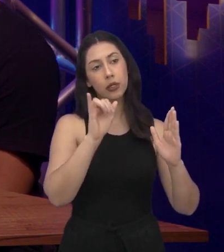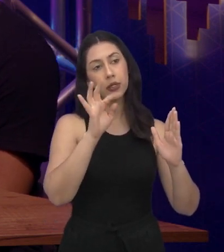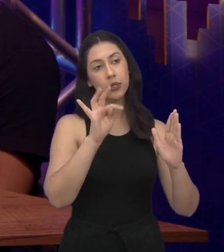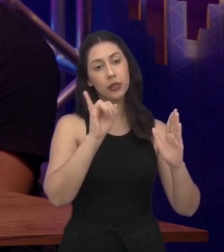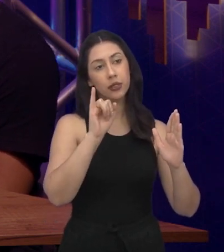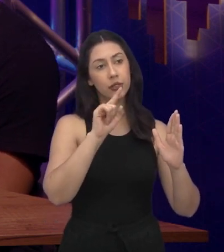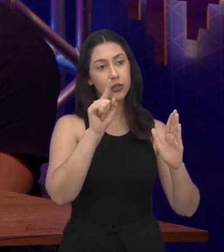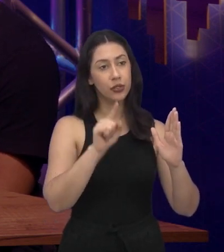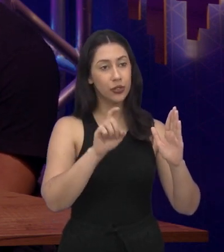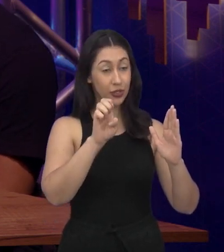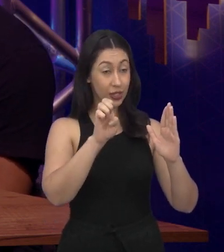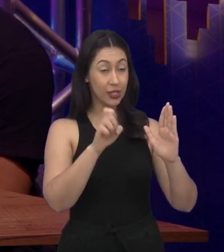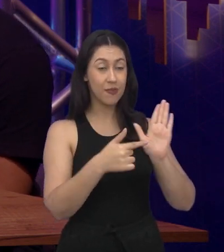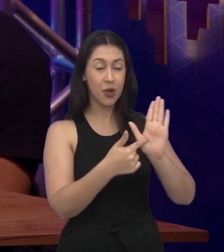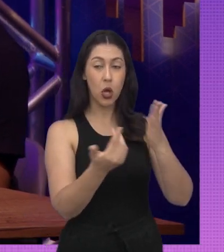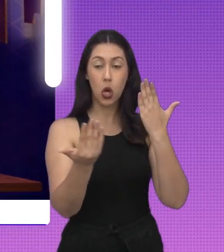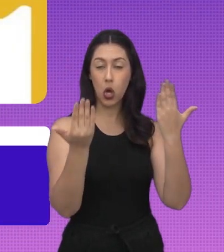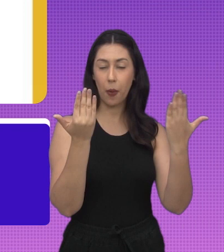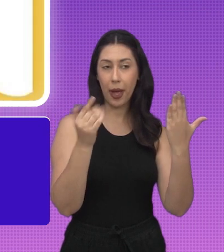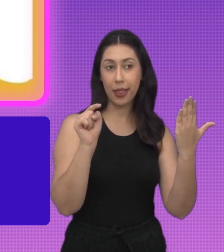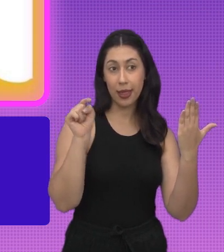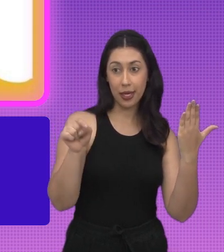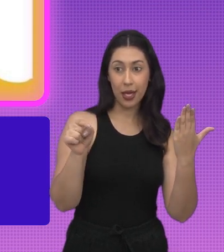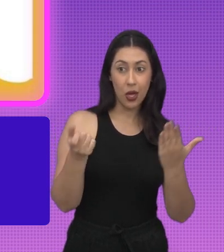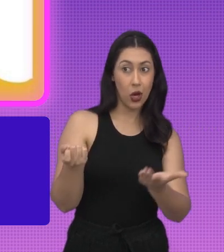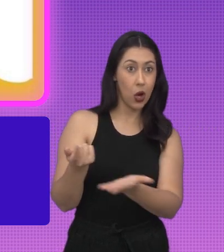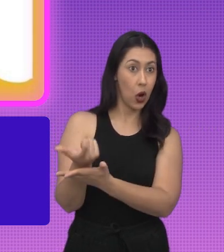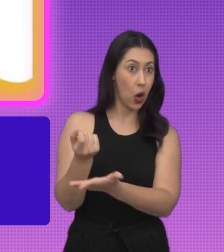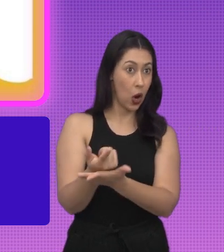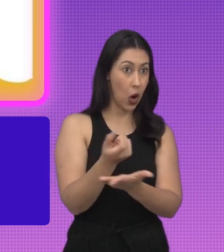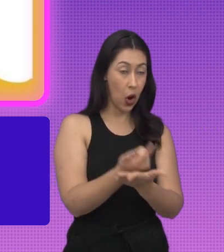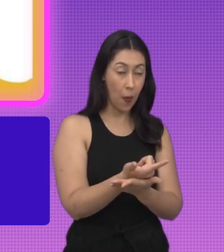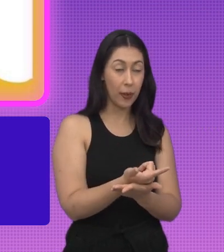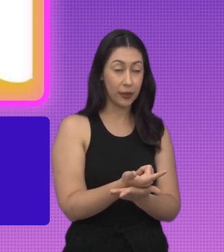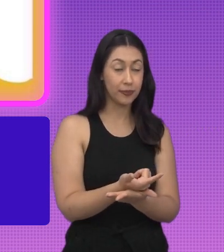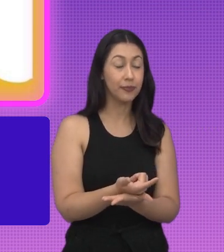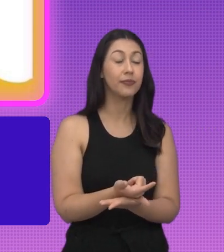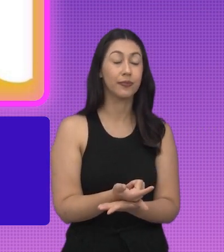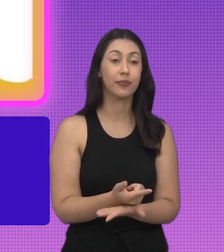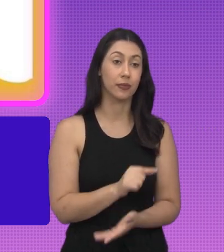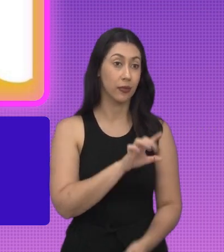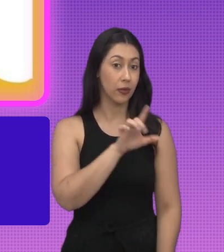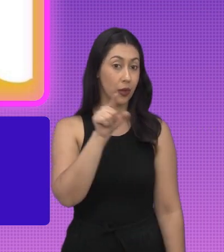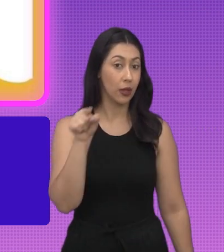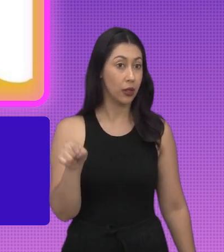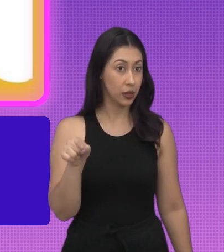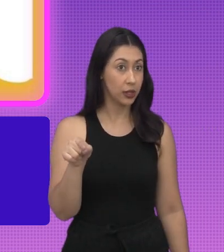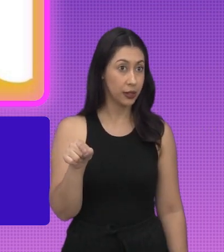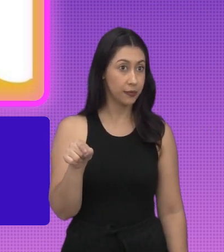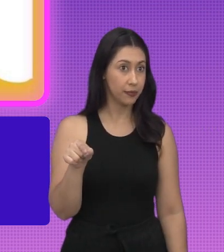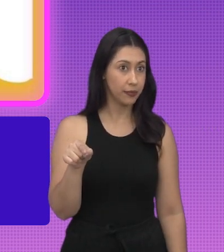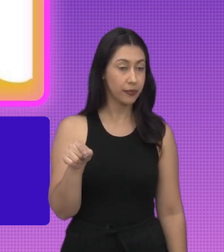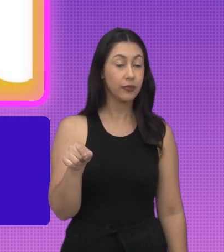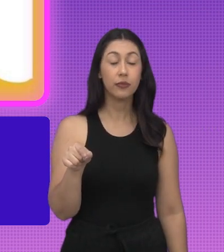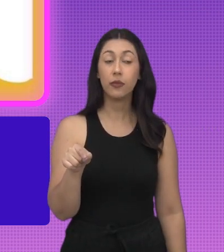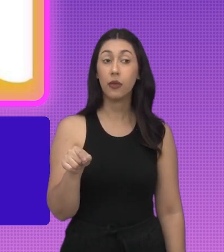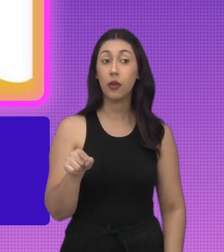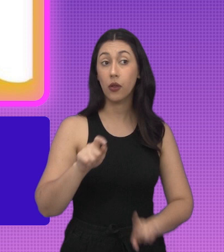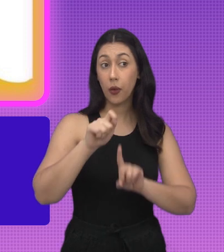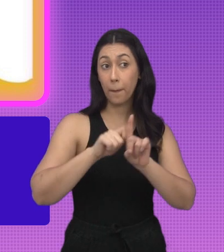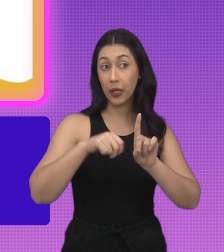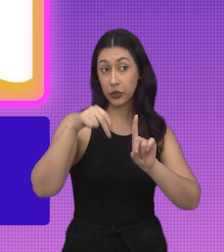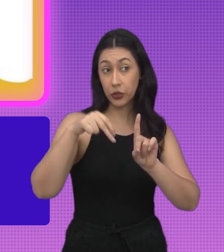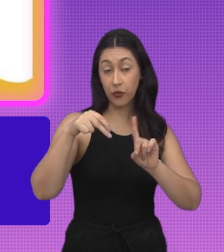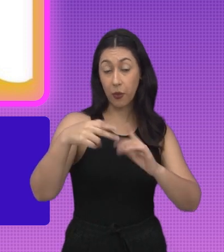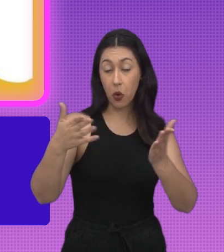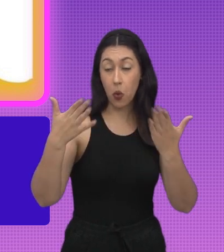comparam duas manchetes. Uma de consumo, e daí tá escrito, essa manchete da Folha de São Paulo. Em novembro, a onda